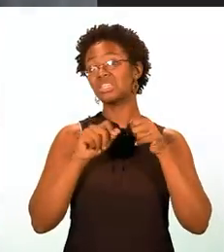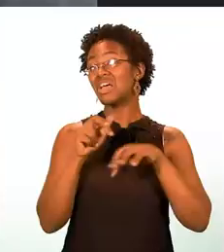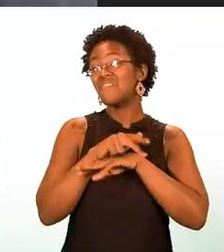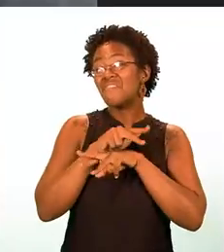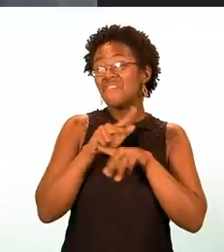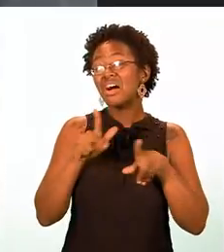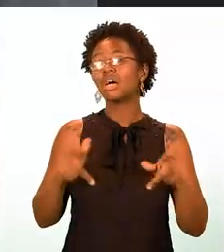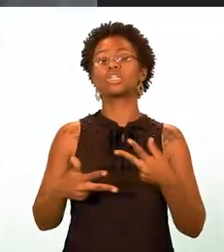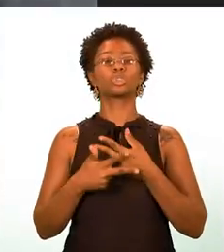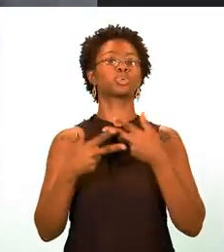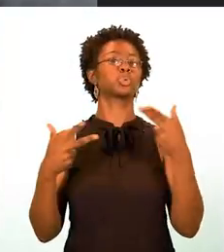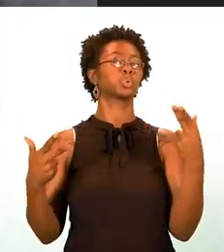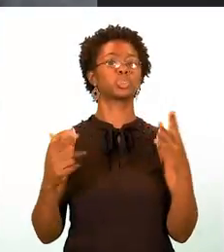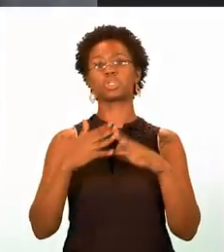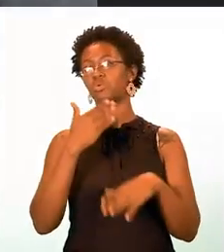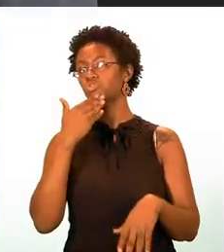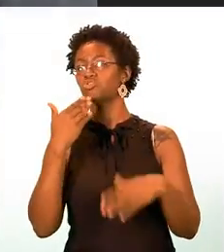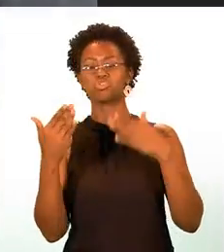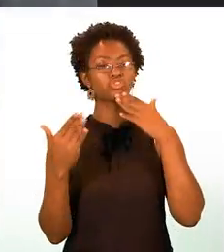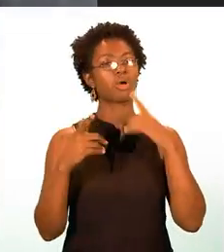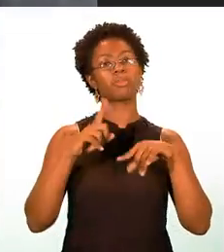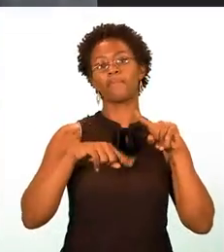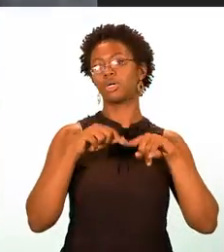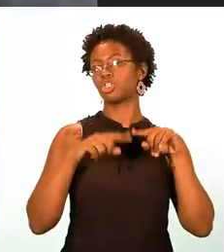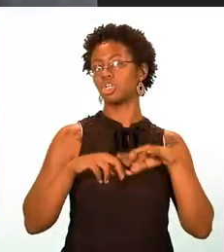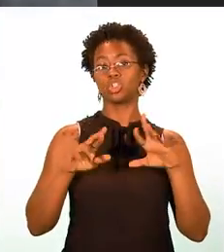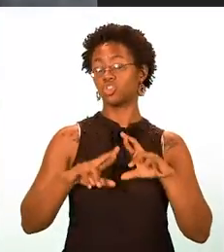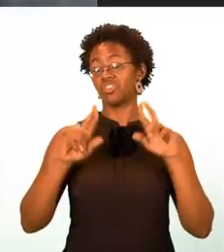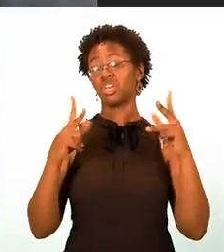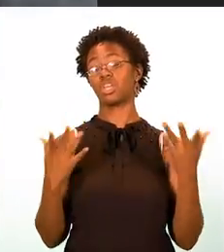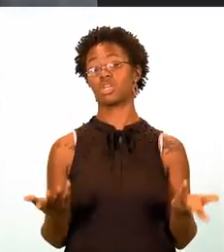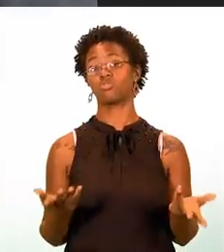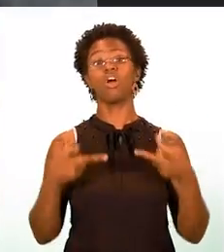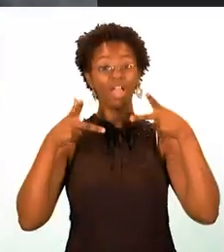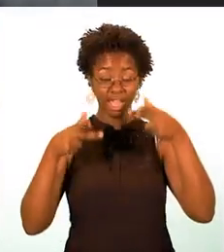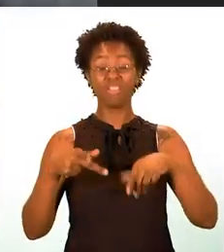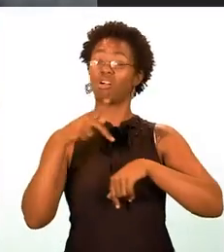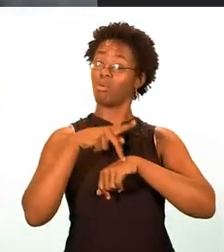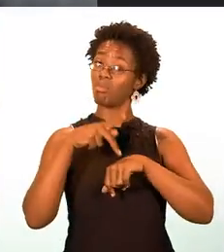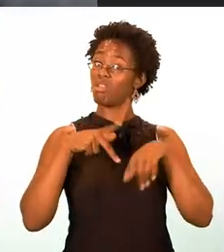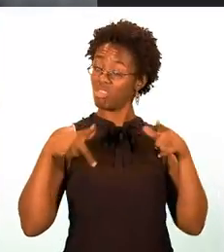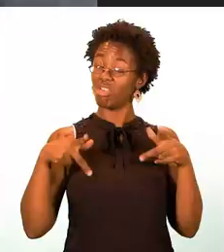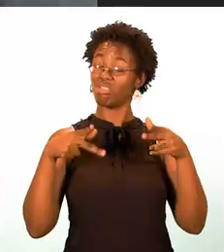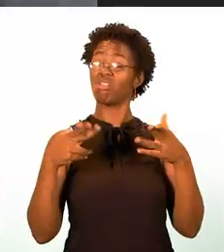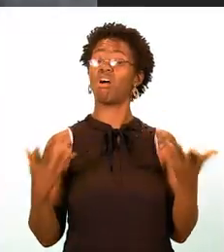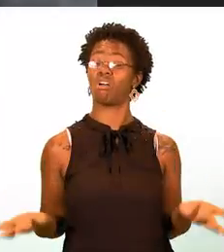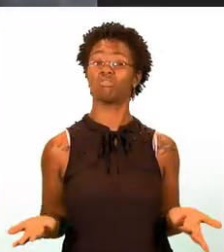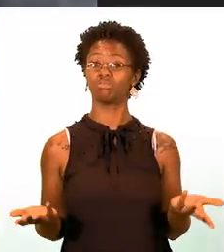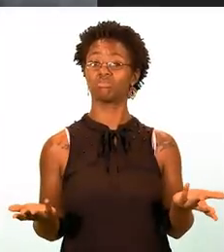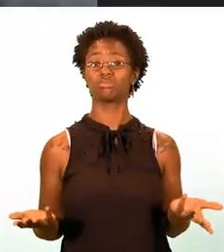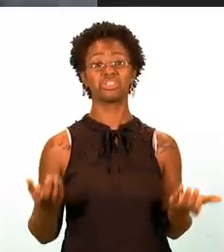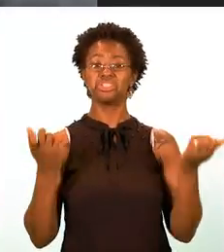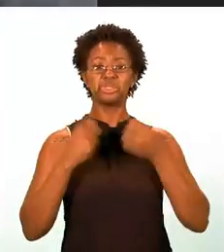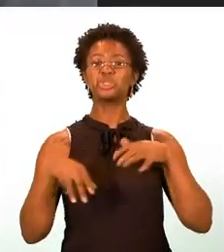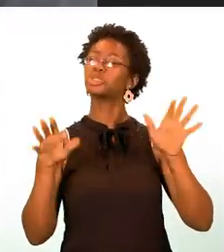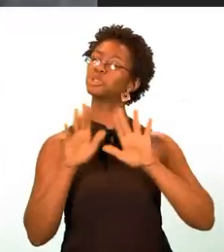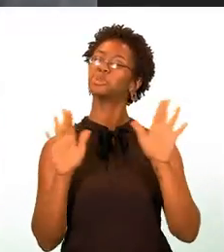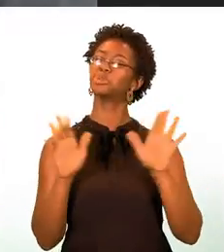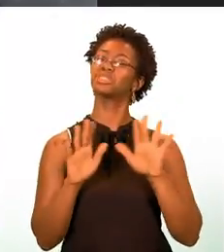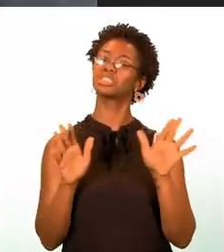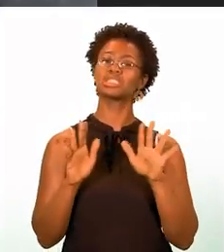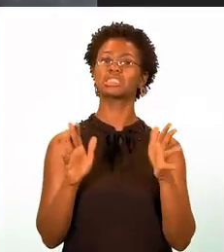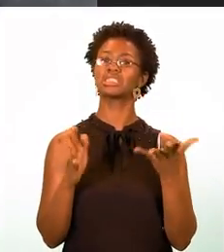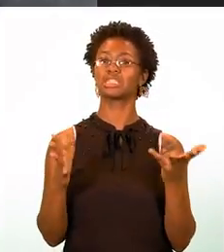faces, inúmeros modelos, inúmeros objetos. É a mesma coisa que você faz com a pedra. Então, você não precisa,